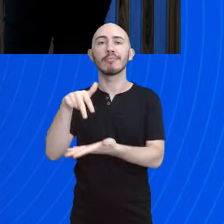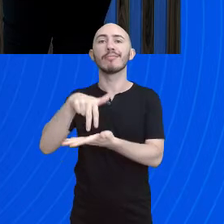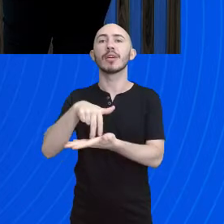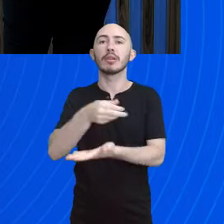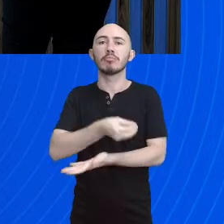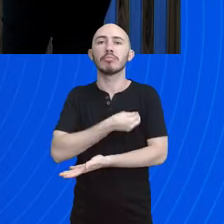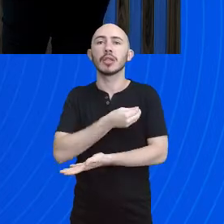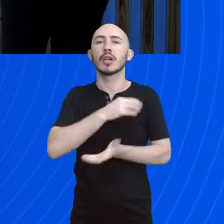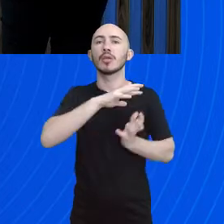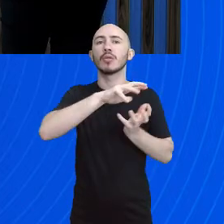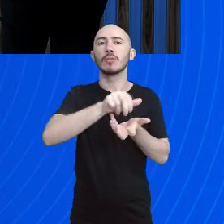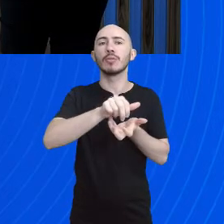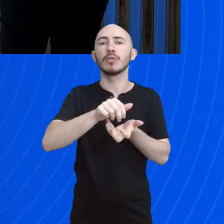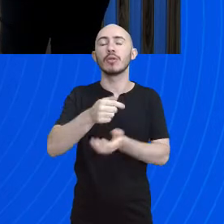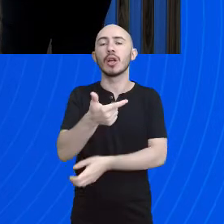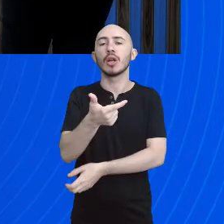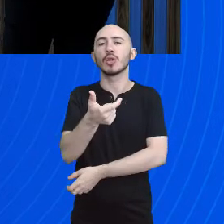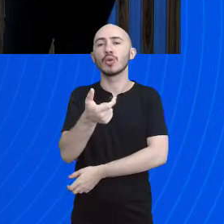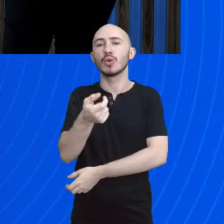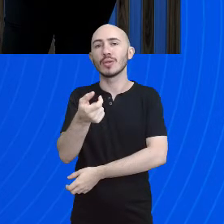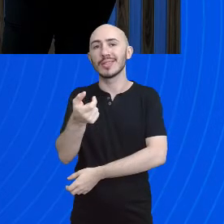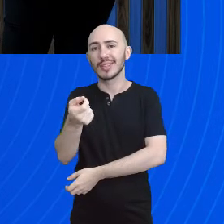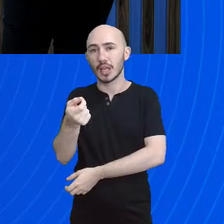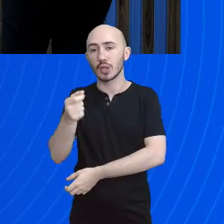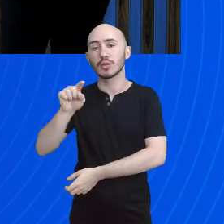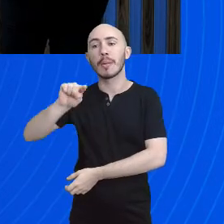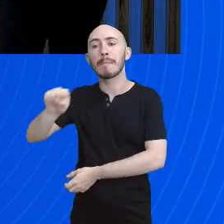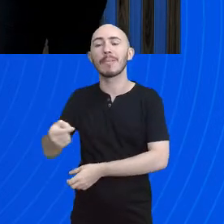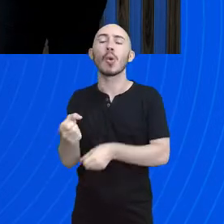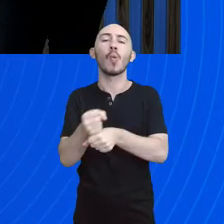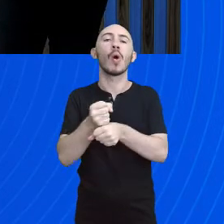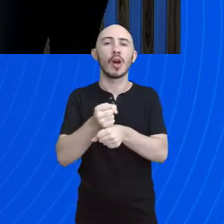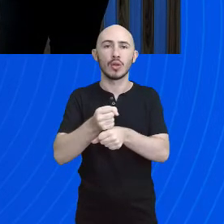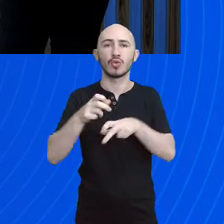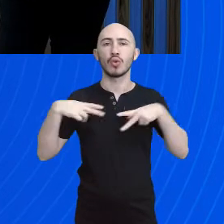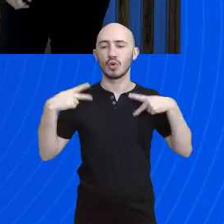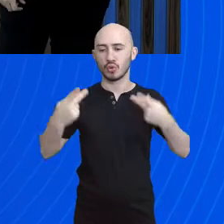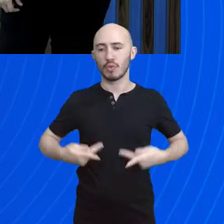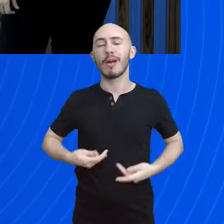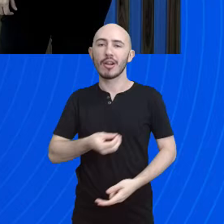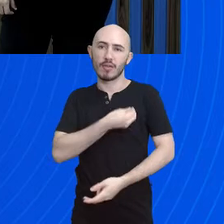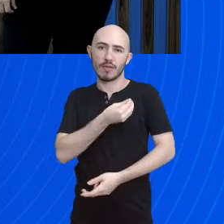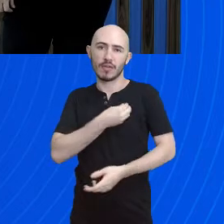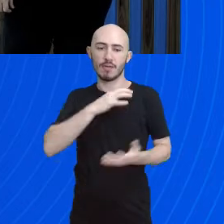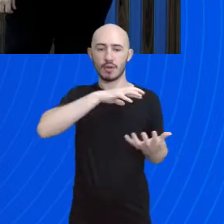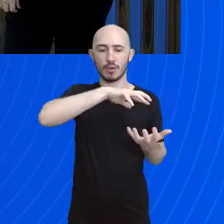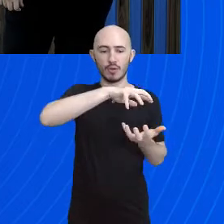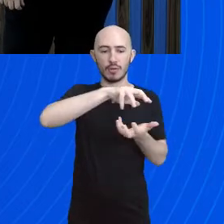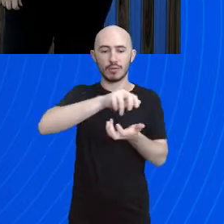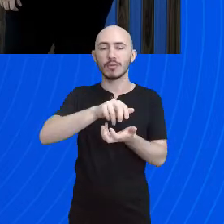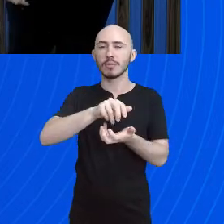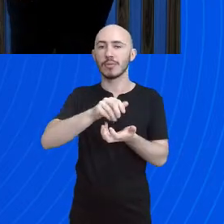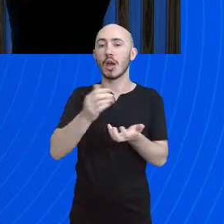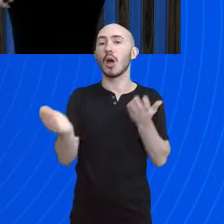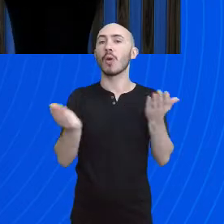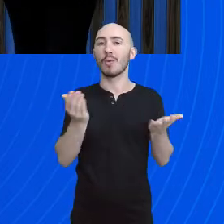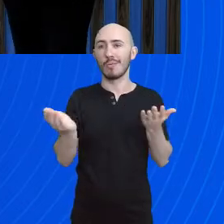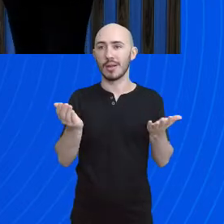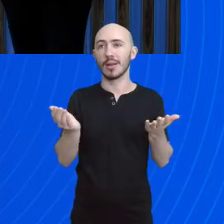mil anos. O que são 200 mil anos perto de 4,5 bilhões de